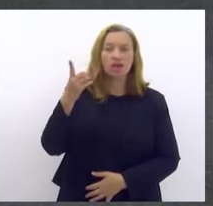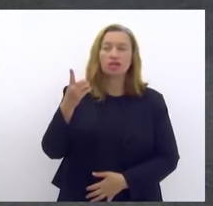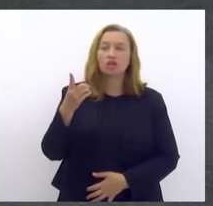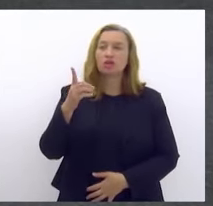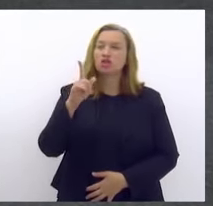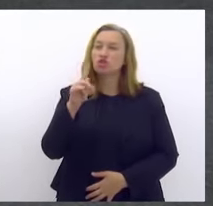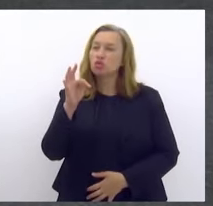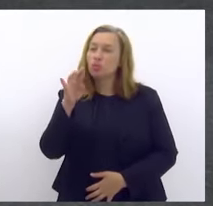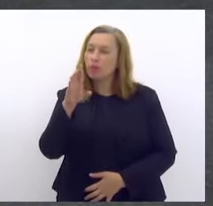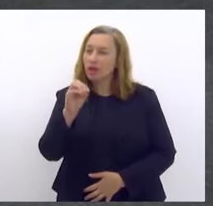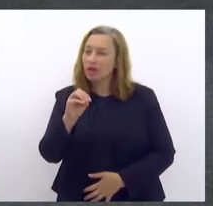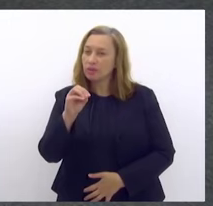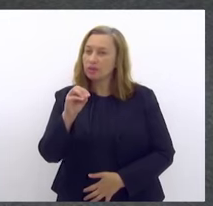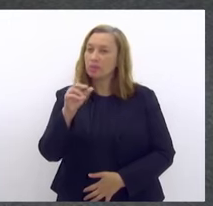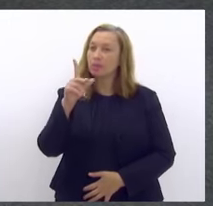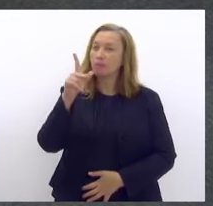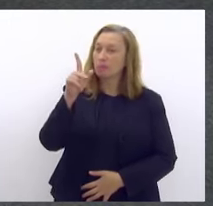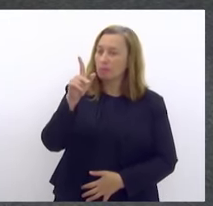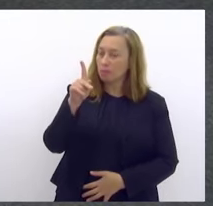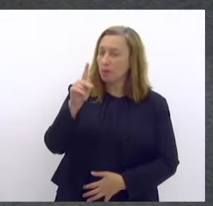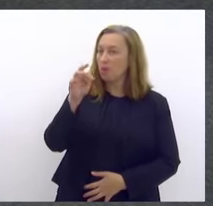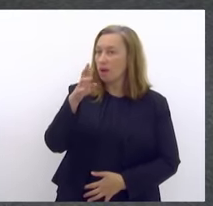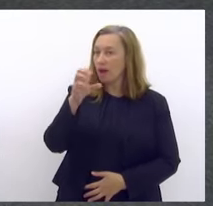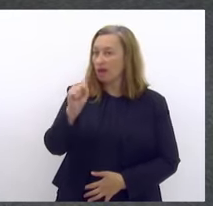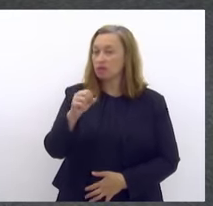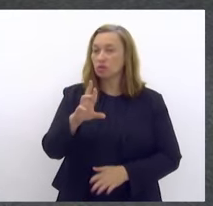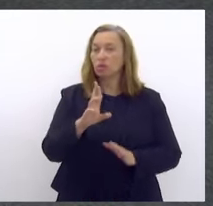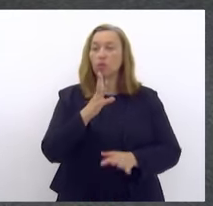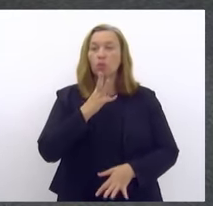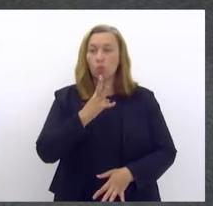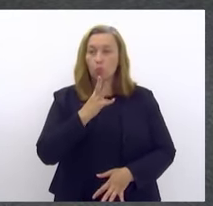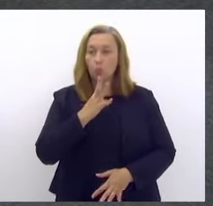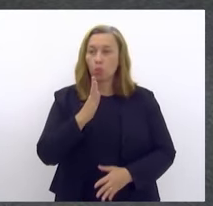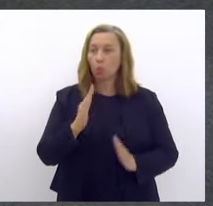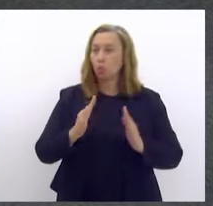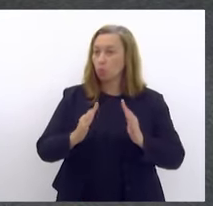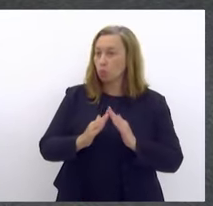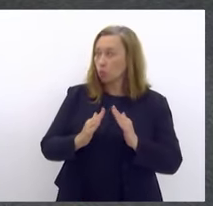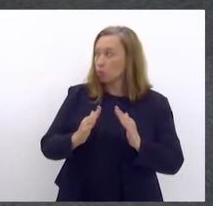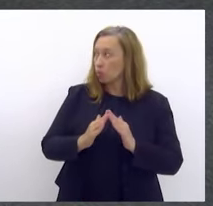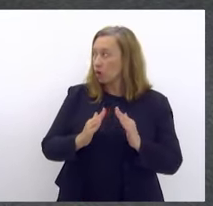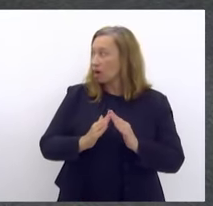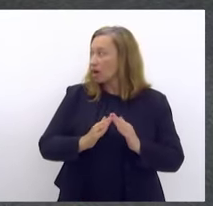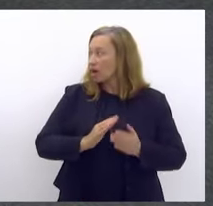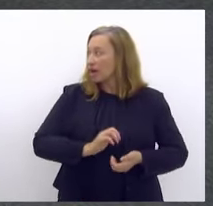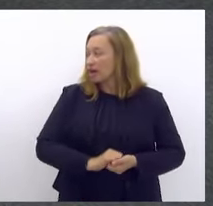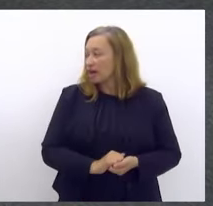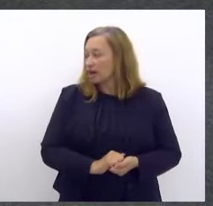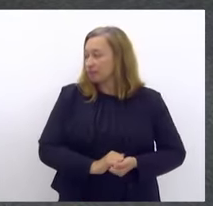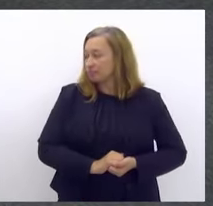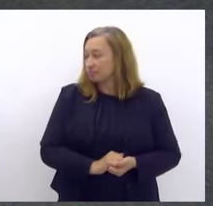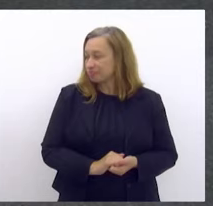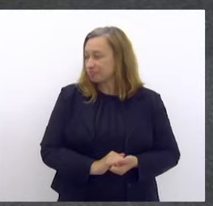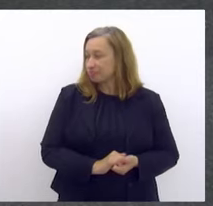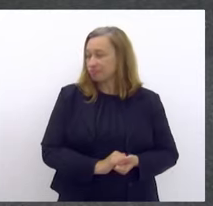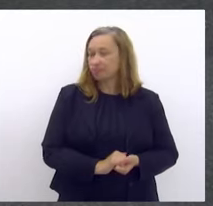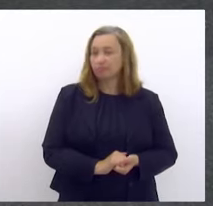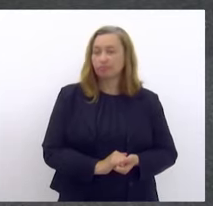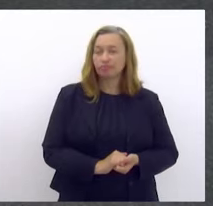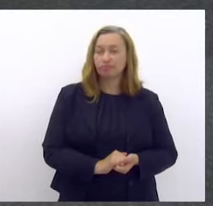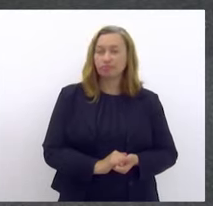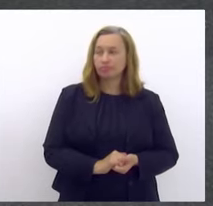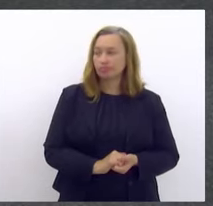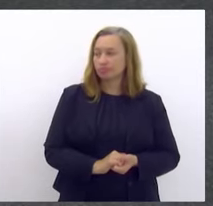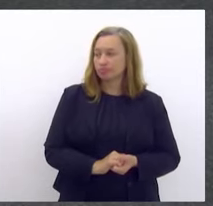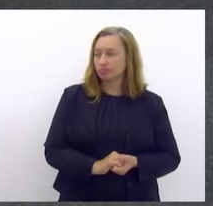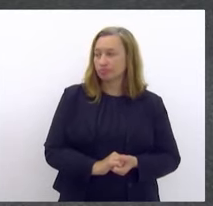figura reconhecida aqui nessa casa, que tem não só a luta pelo trabalhador do Estado do Rio de Janeiro,